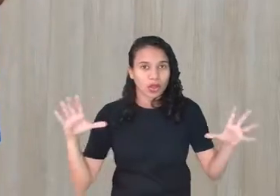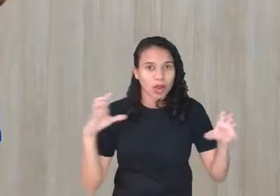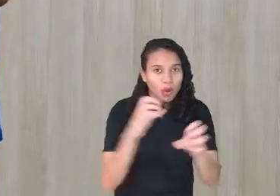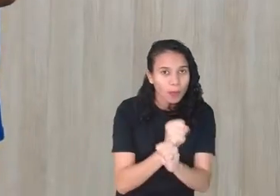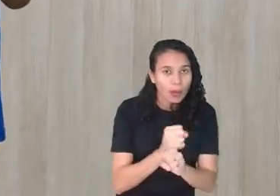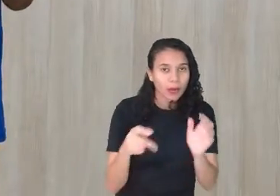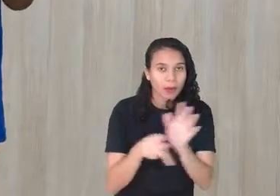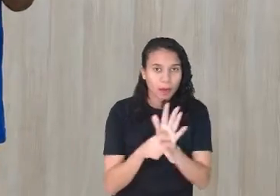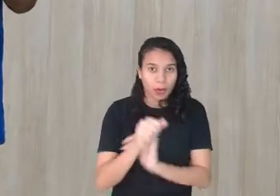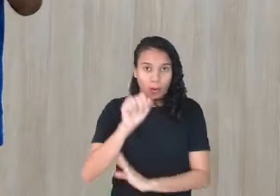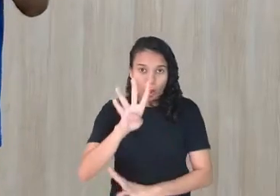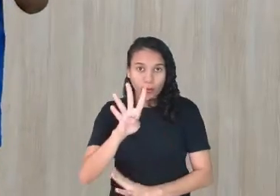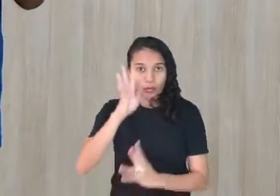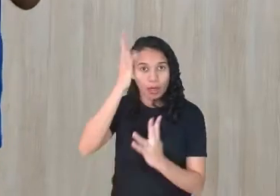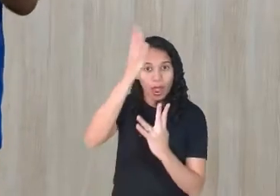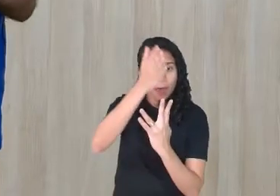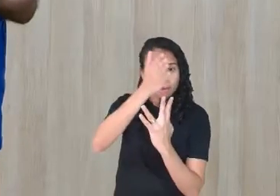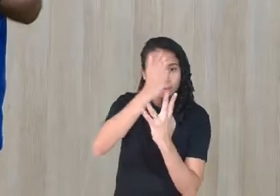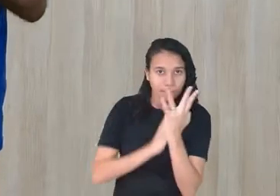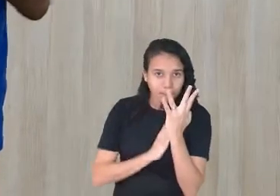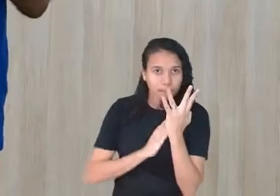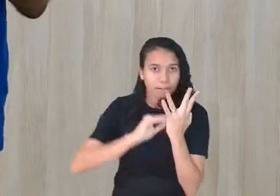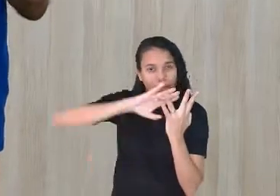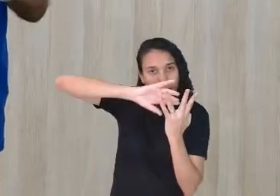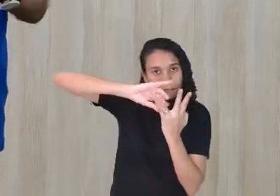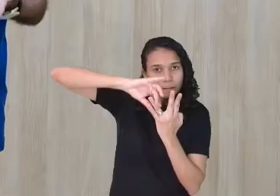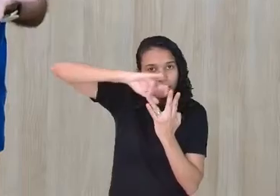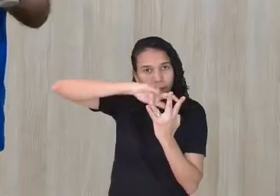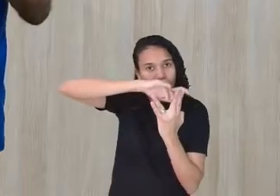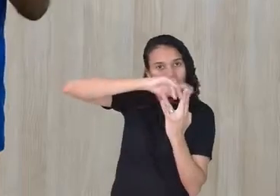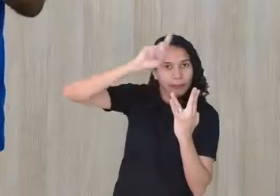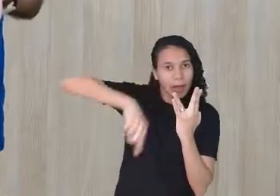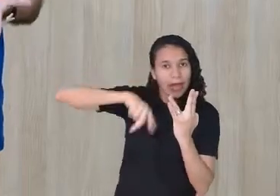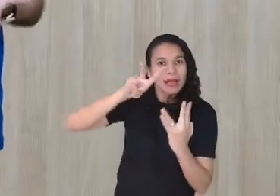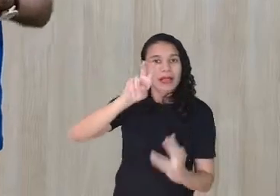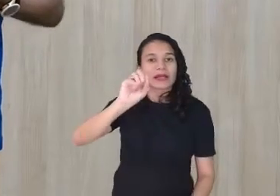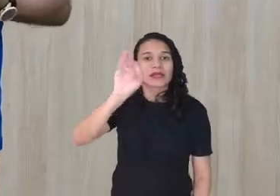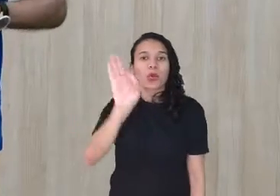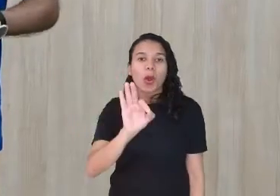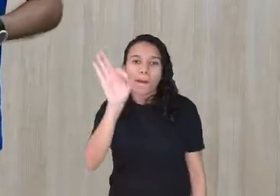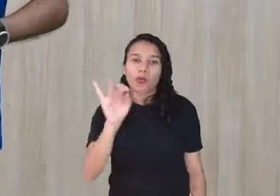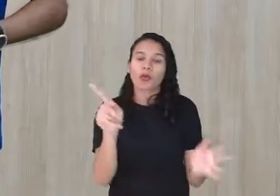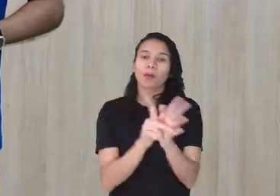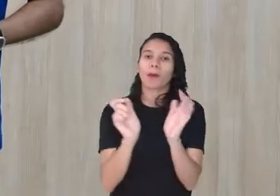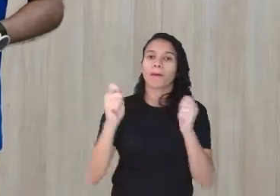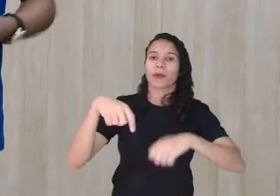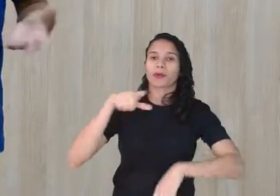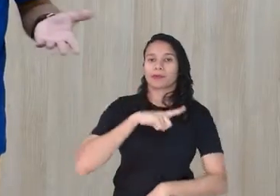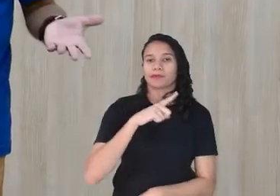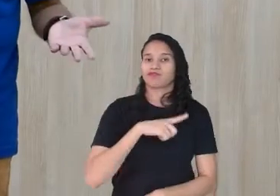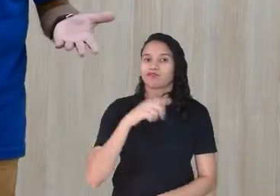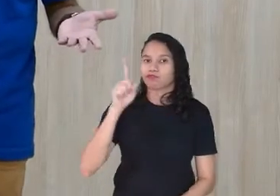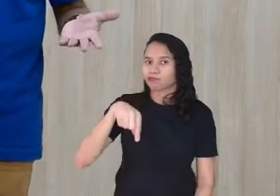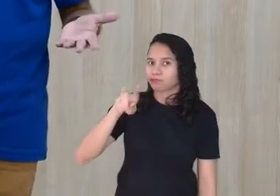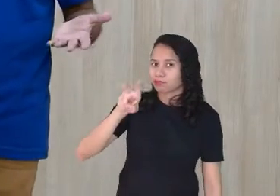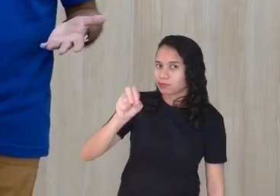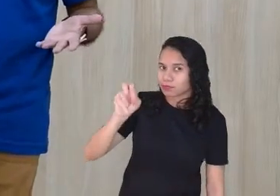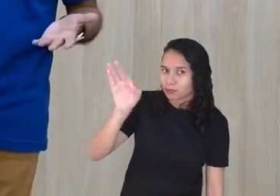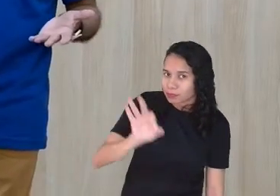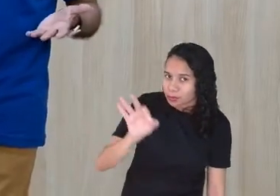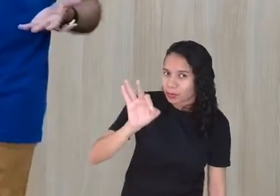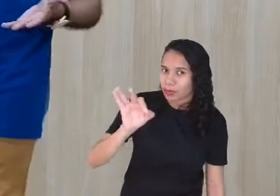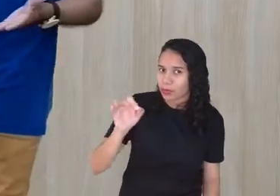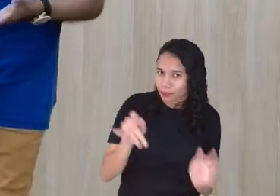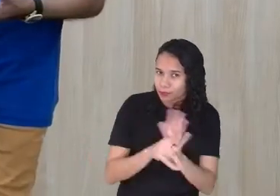tenho metade das chances. Metade das chances é 50% das possibilidades. Se é 50% das